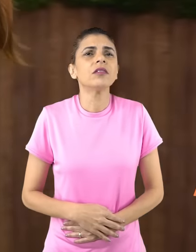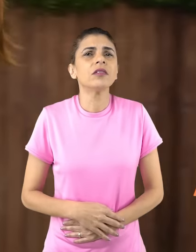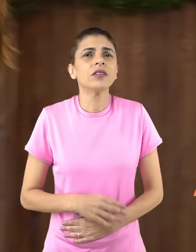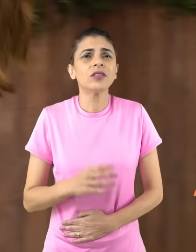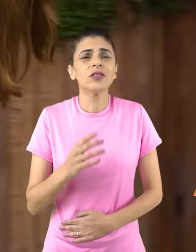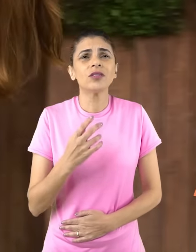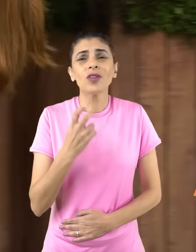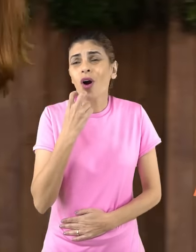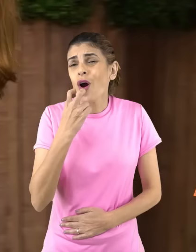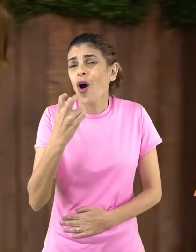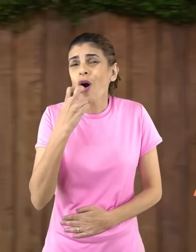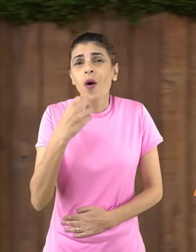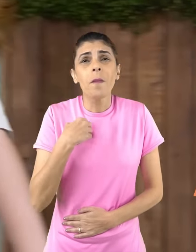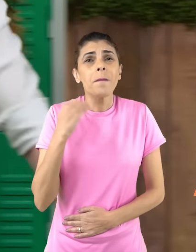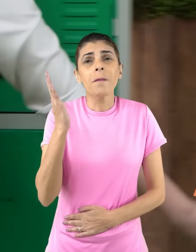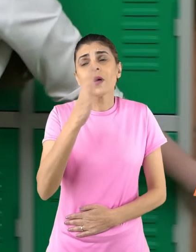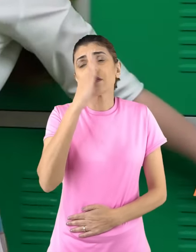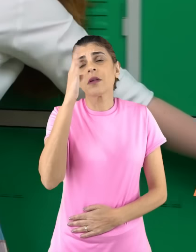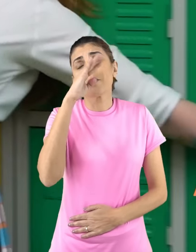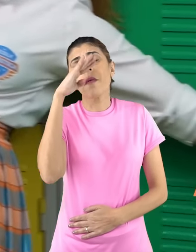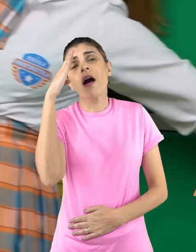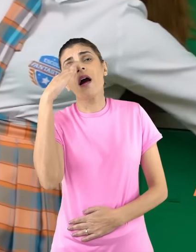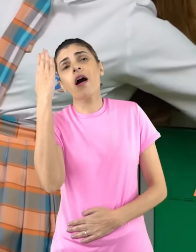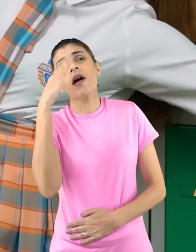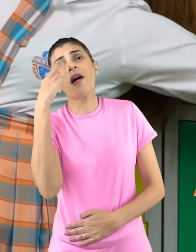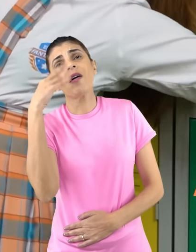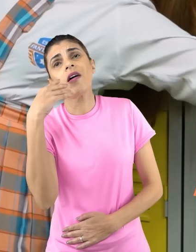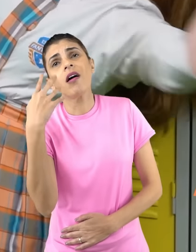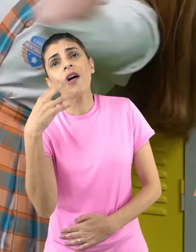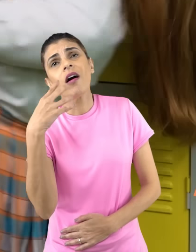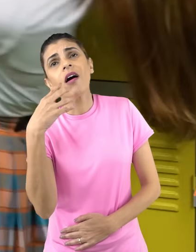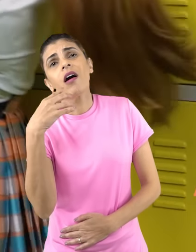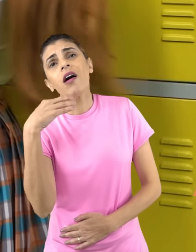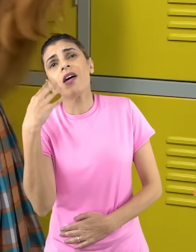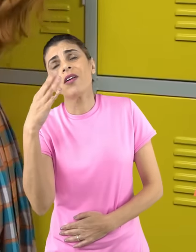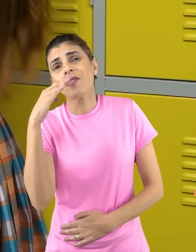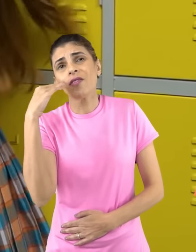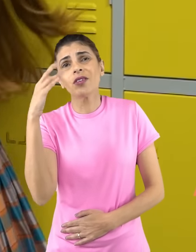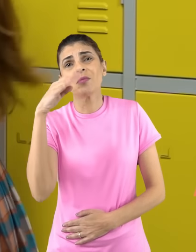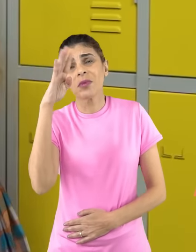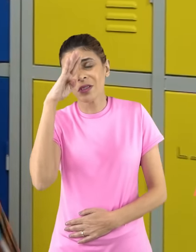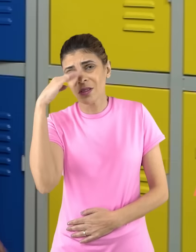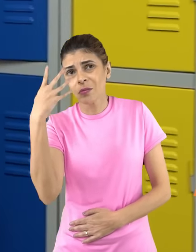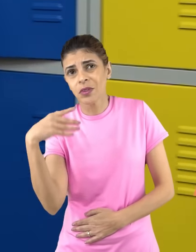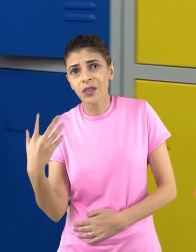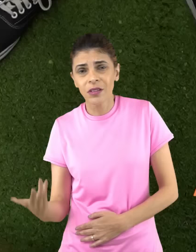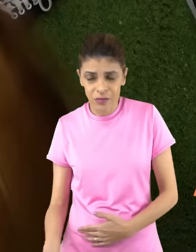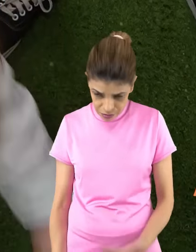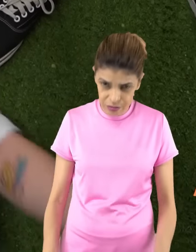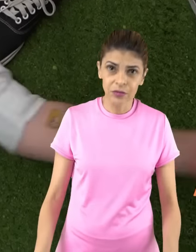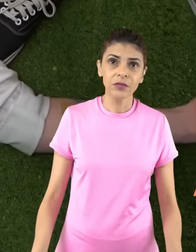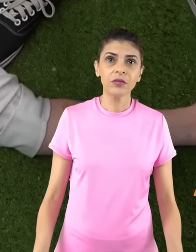Socorro Eu tô passando mal Eu tô passando mal Eu acho que eu vou desmaiar